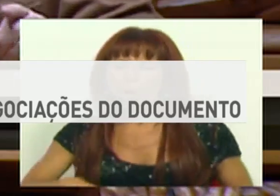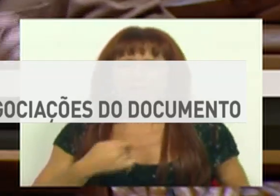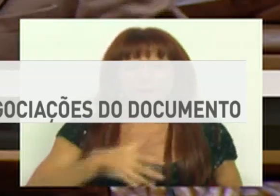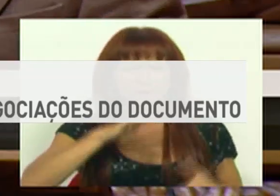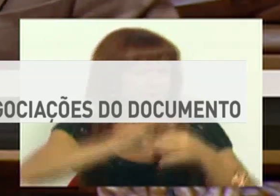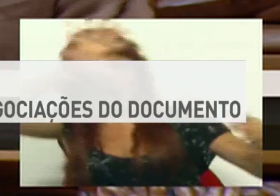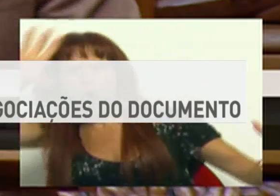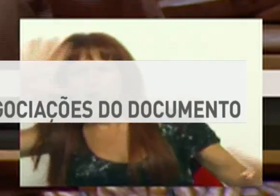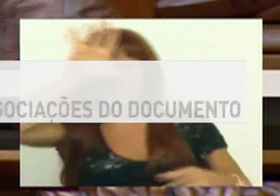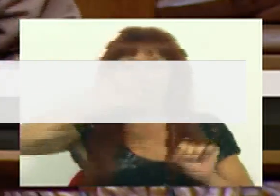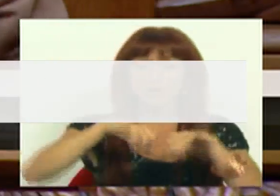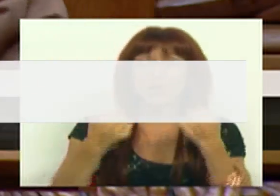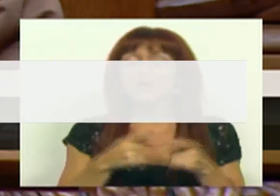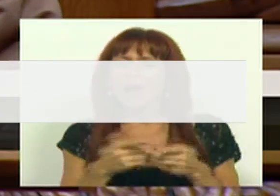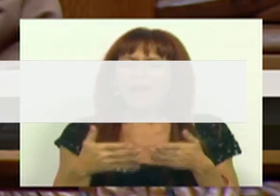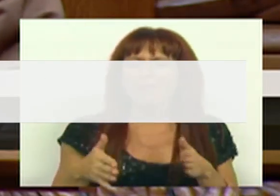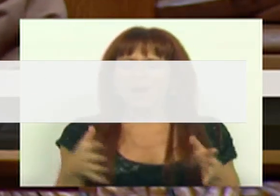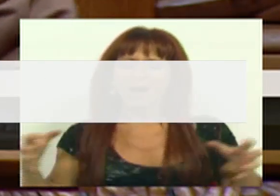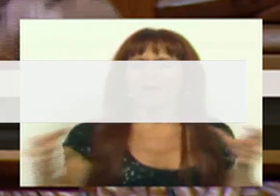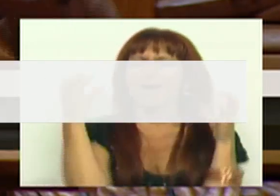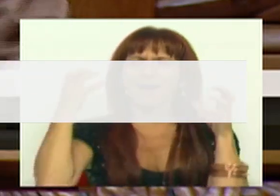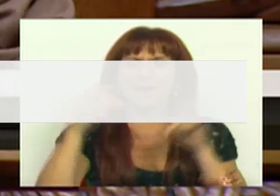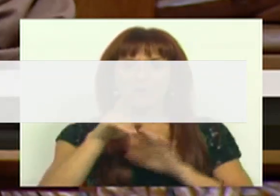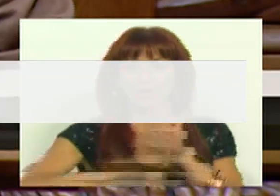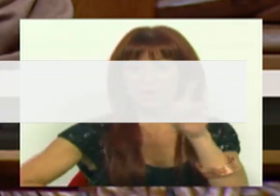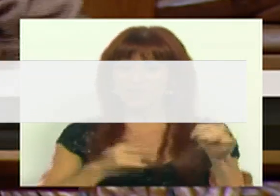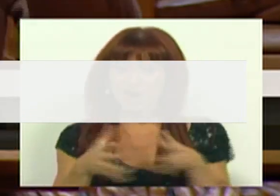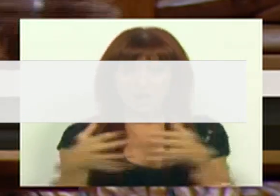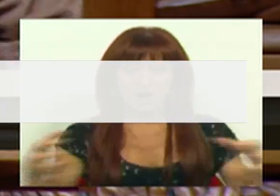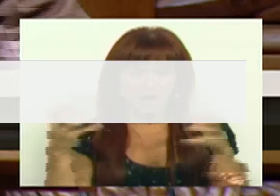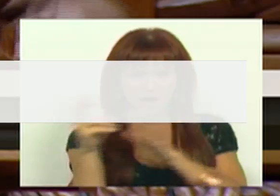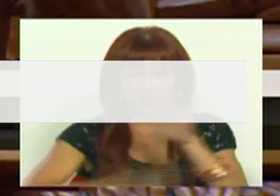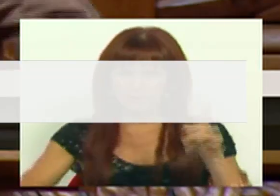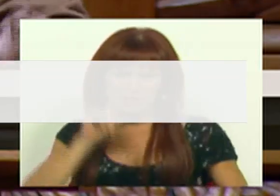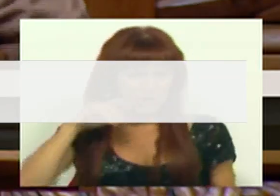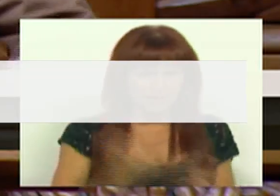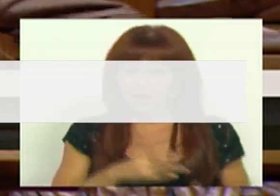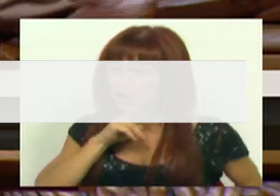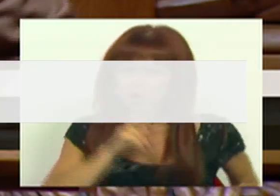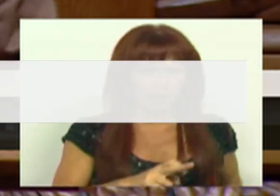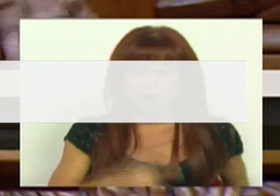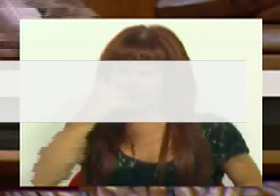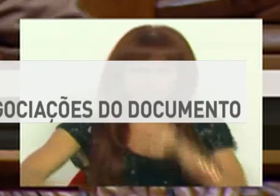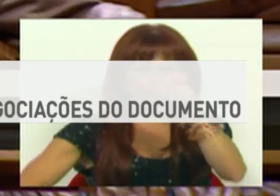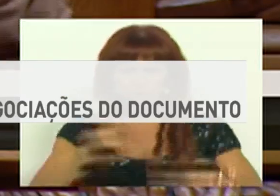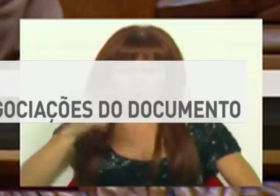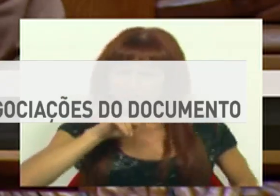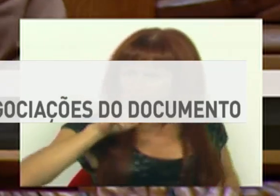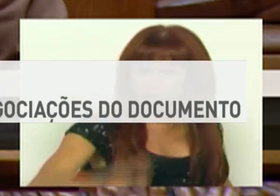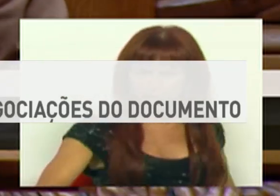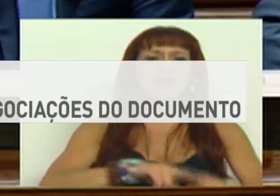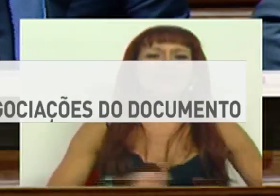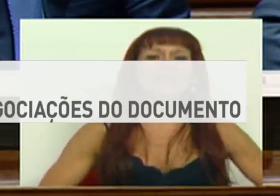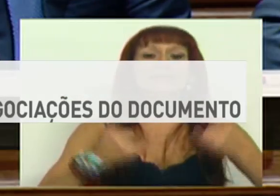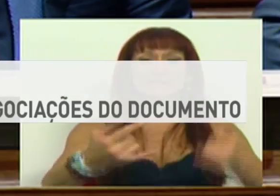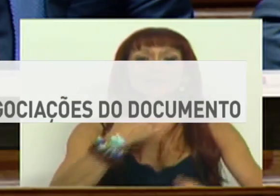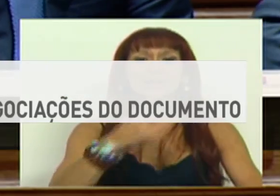desmantelar o estado social estão a abrir um conflito de regime e esse conflito de regime seguramente terá uma resposta Popular terá uma resposta